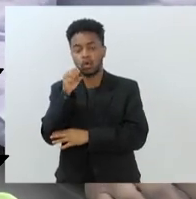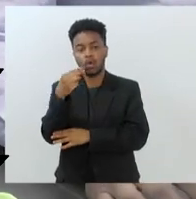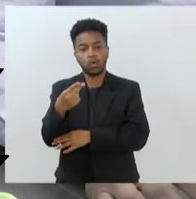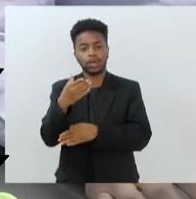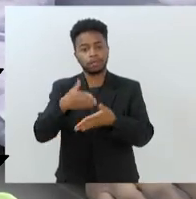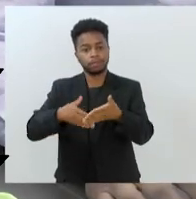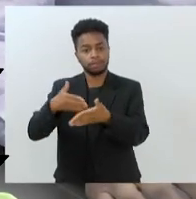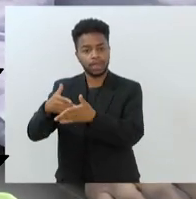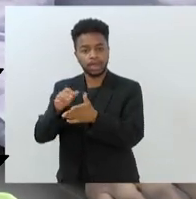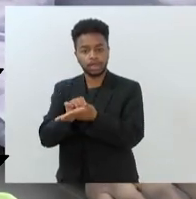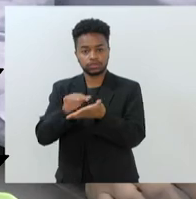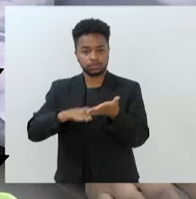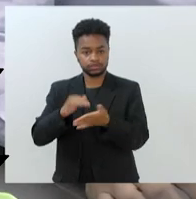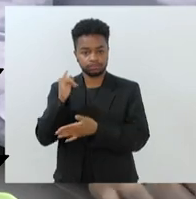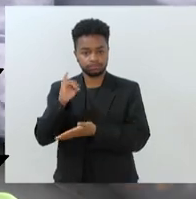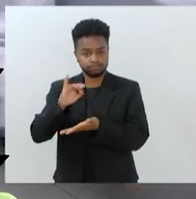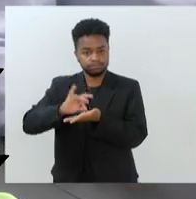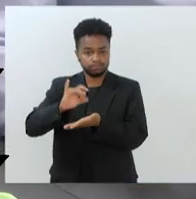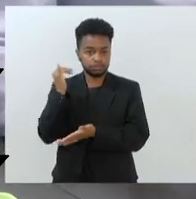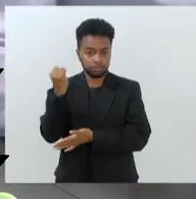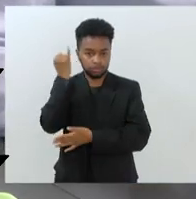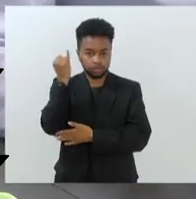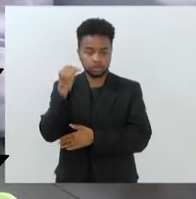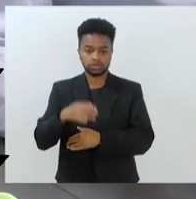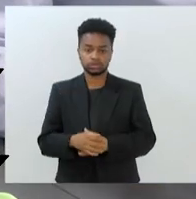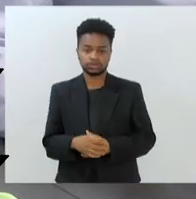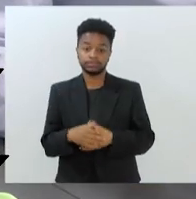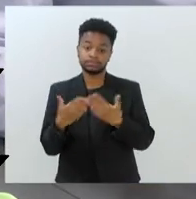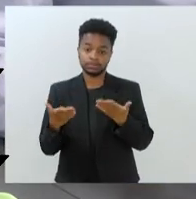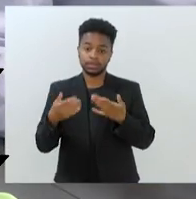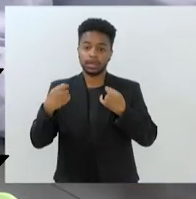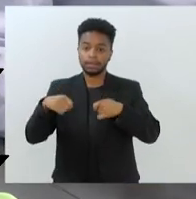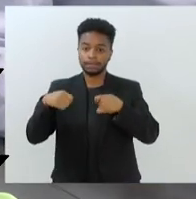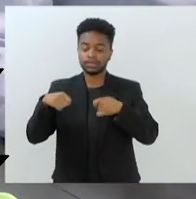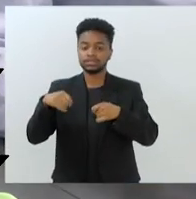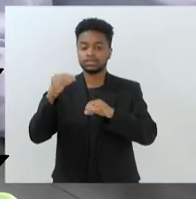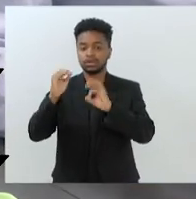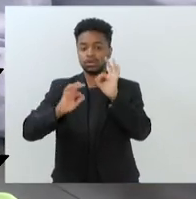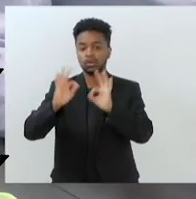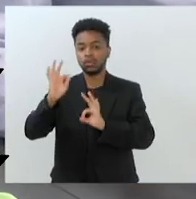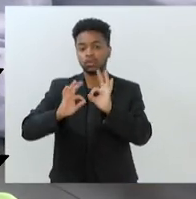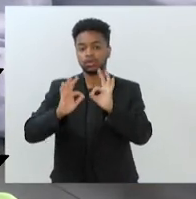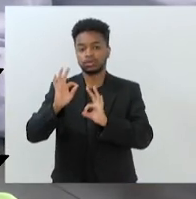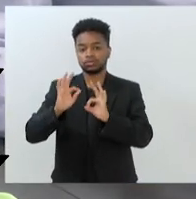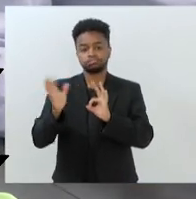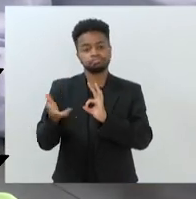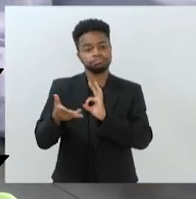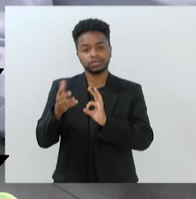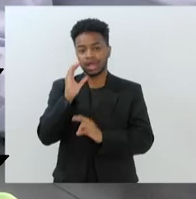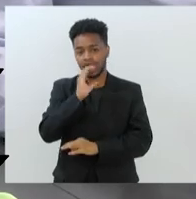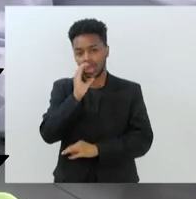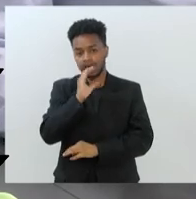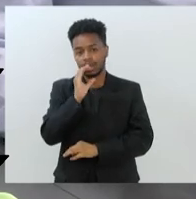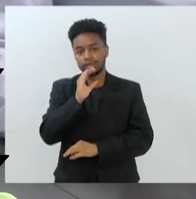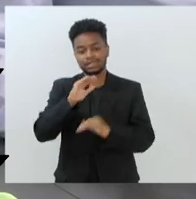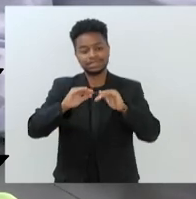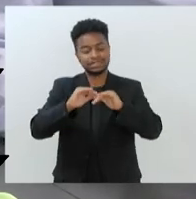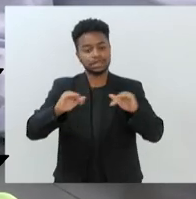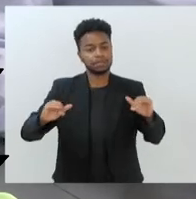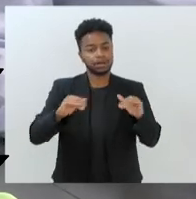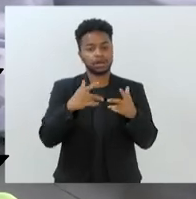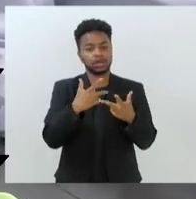atividades que são essenciais e, portanto, têm que ser viabilizadas e agilizadas daquilo que